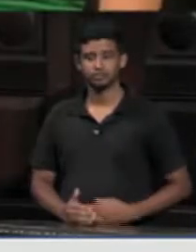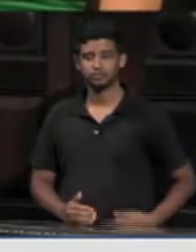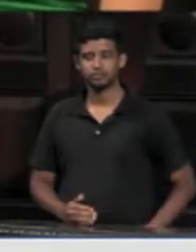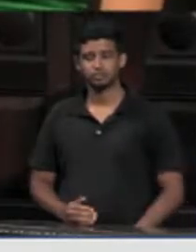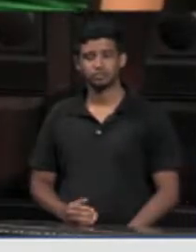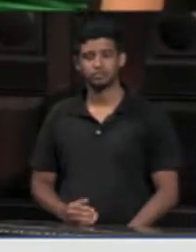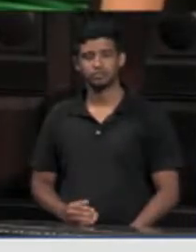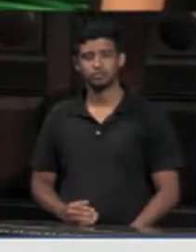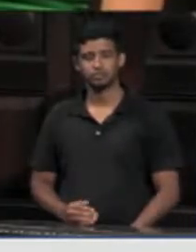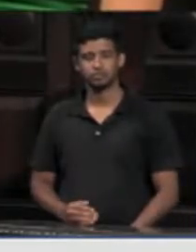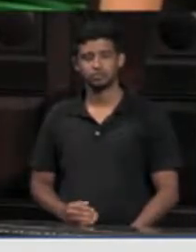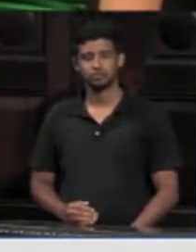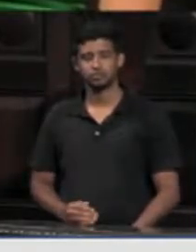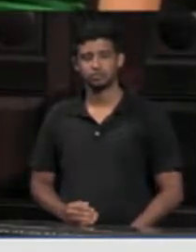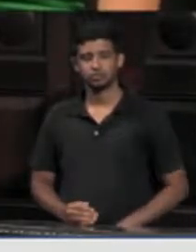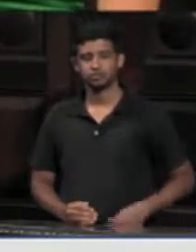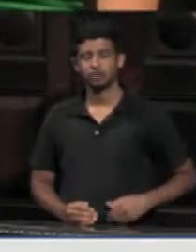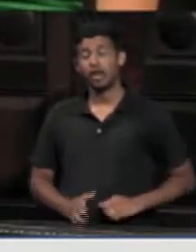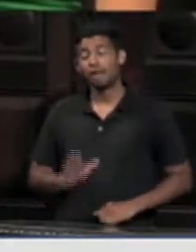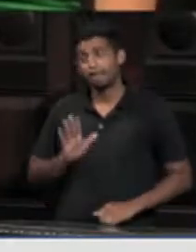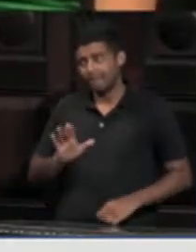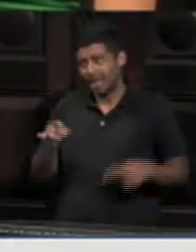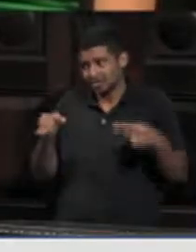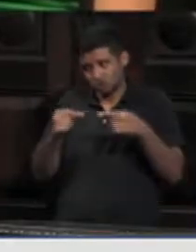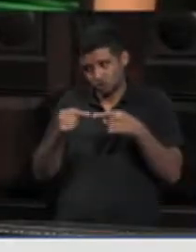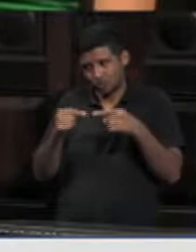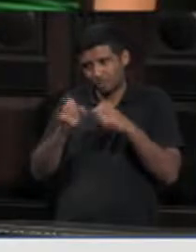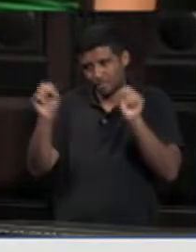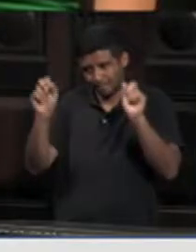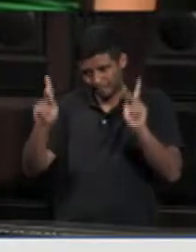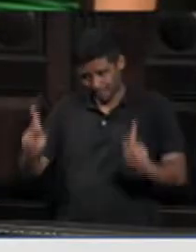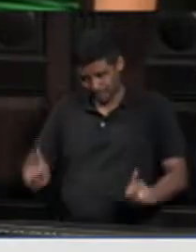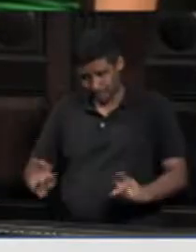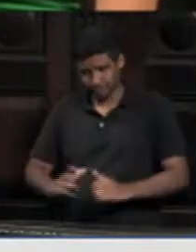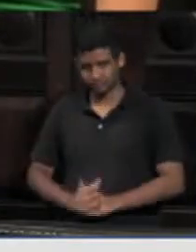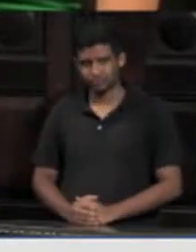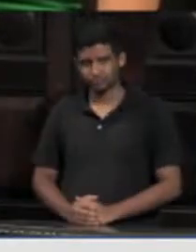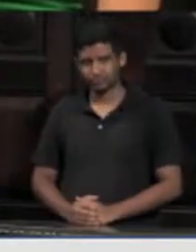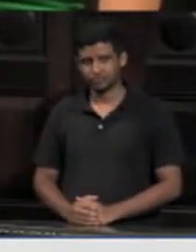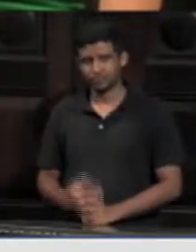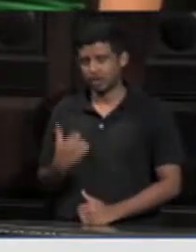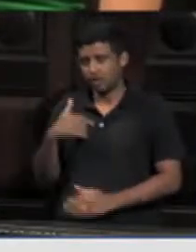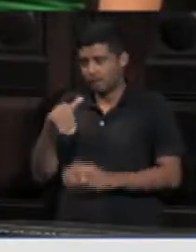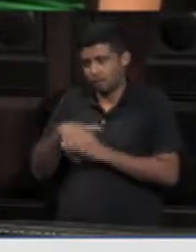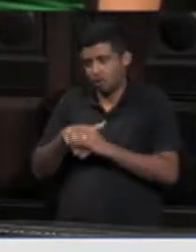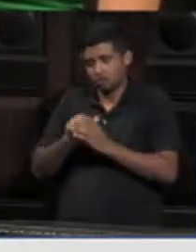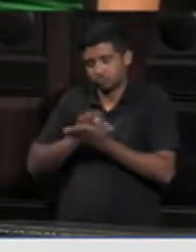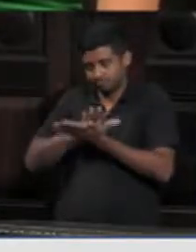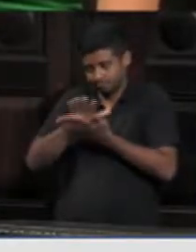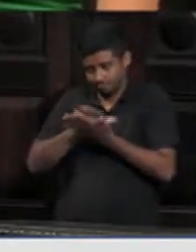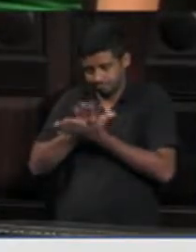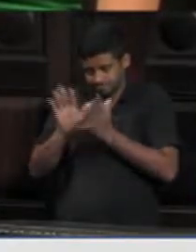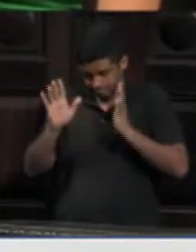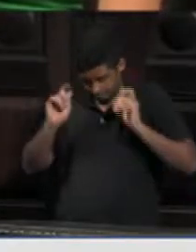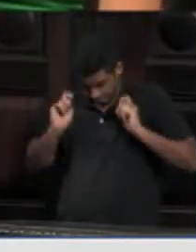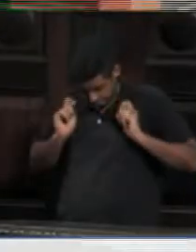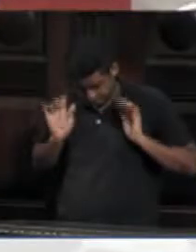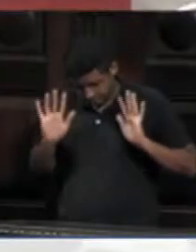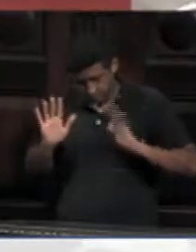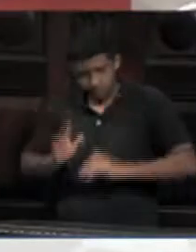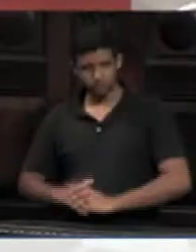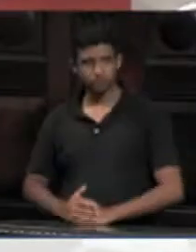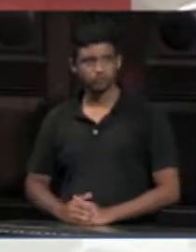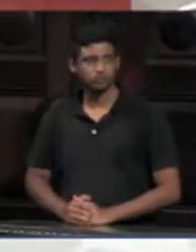mas até o momento. Em nome da paz, eu não vou dar voto. Então vamos aqui. Divergente. Então, já que é o espírito